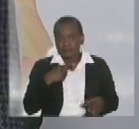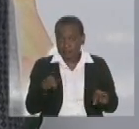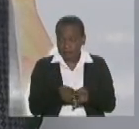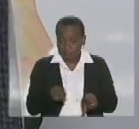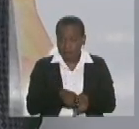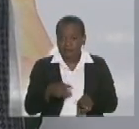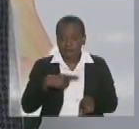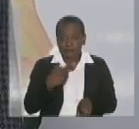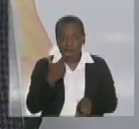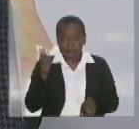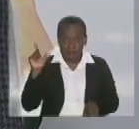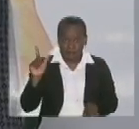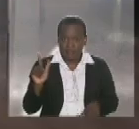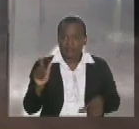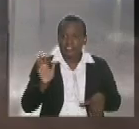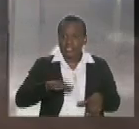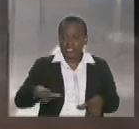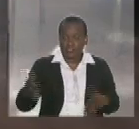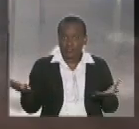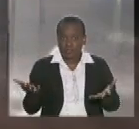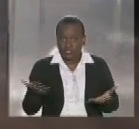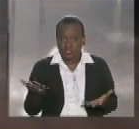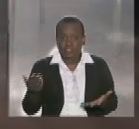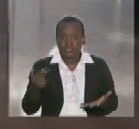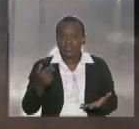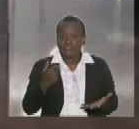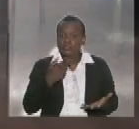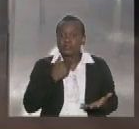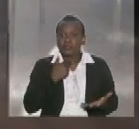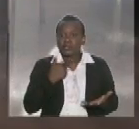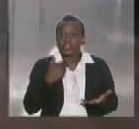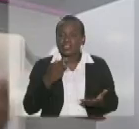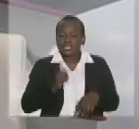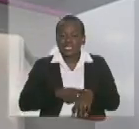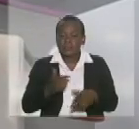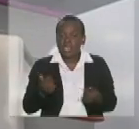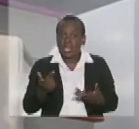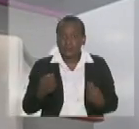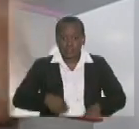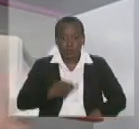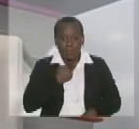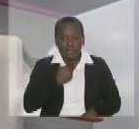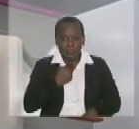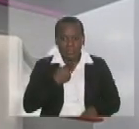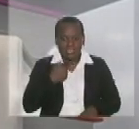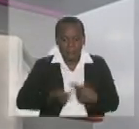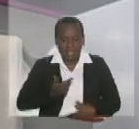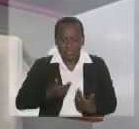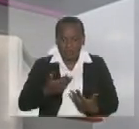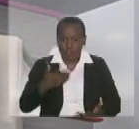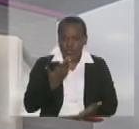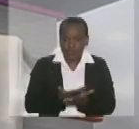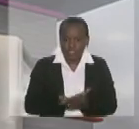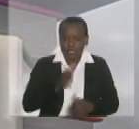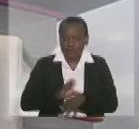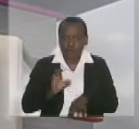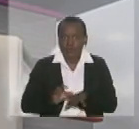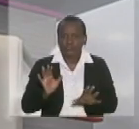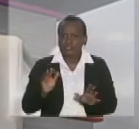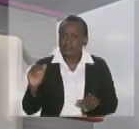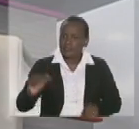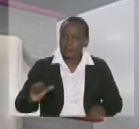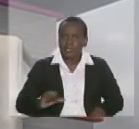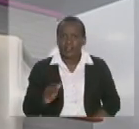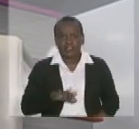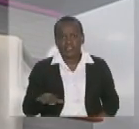acho que tem uma coisa também, Dani, assim, das crianças hoje em dia não poderem ter um ócio, né? Isso. Tem que estar sempre ocupada, tem que estar sempre fazendo alguma coisa. E isso